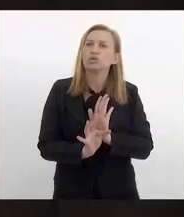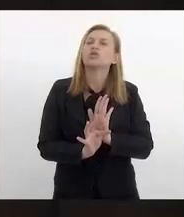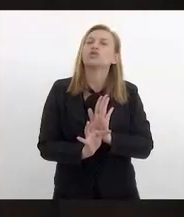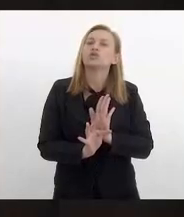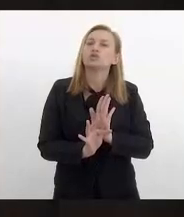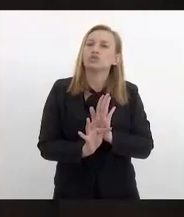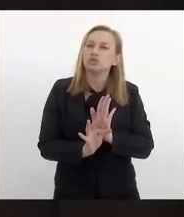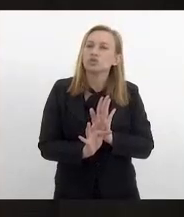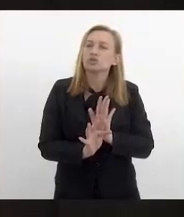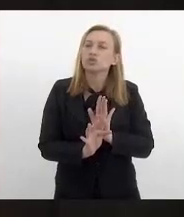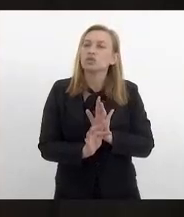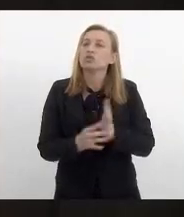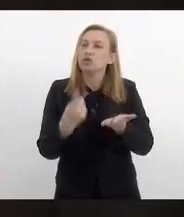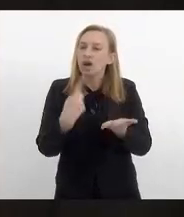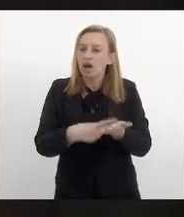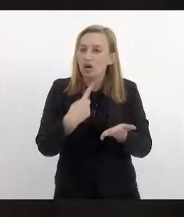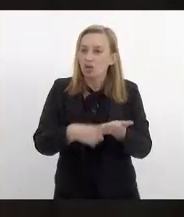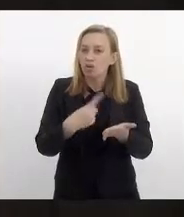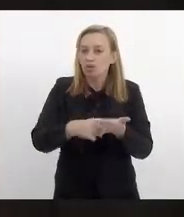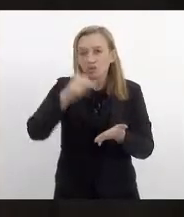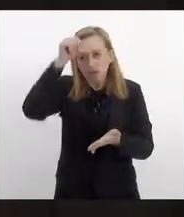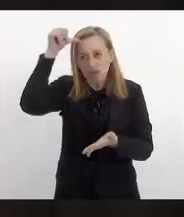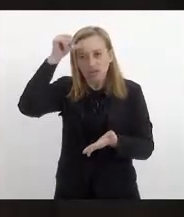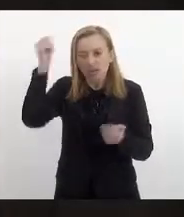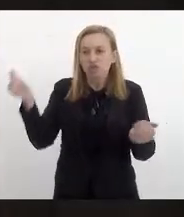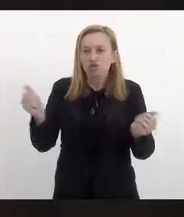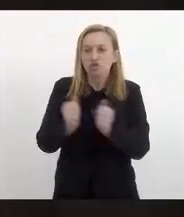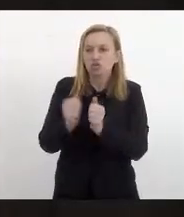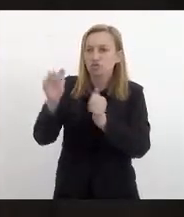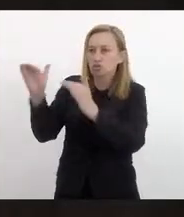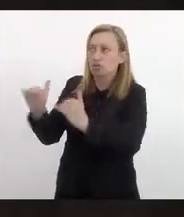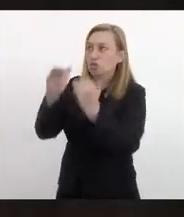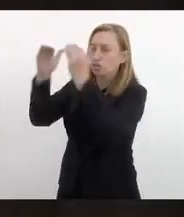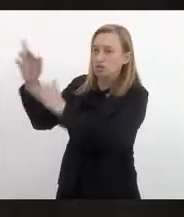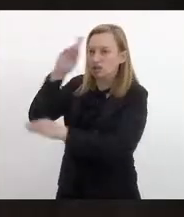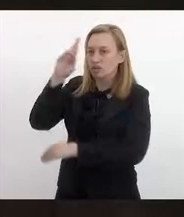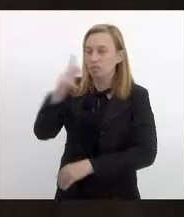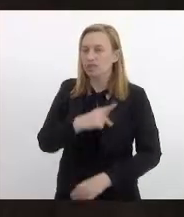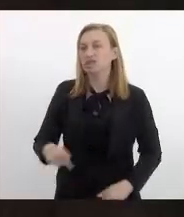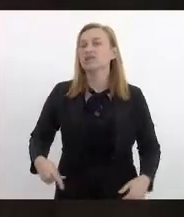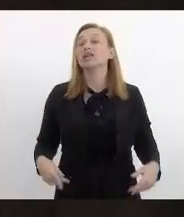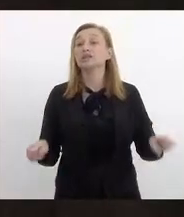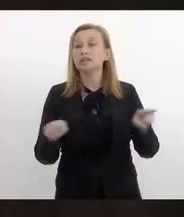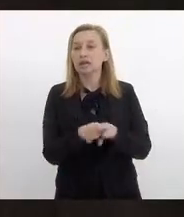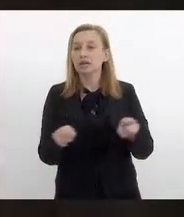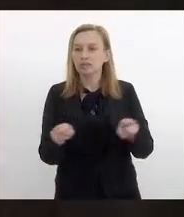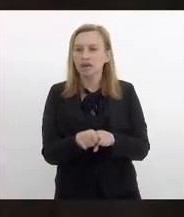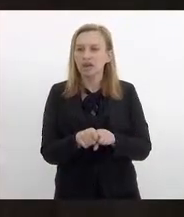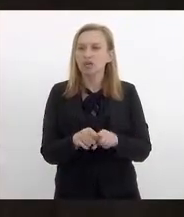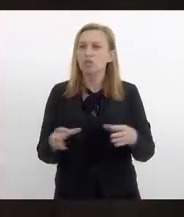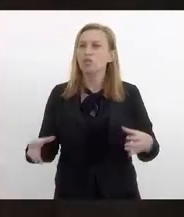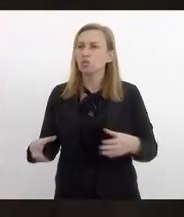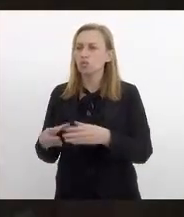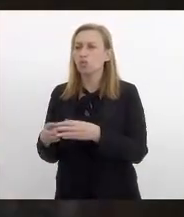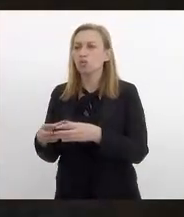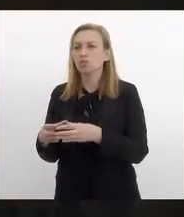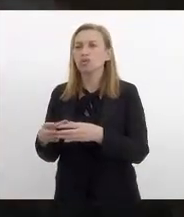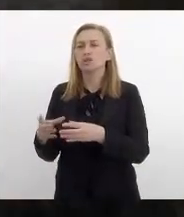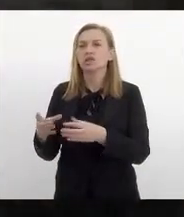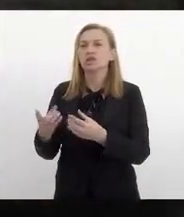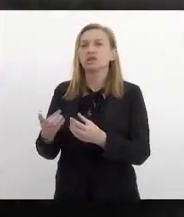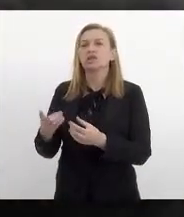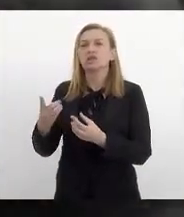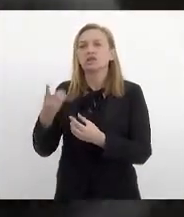acordo do governador Cláudio Castro com Vossa Excelência, desde que também a oposição... todos